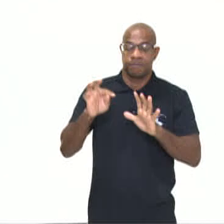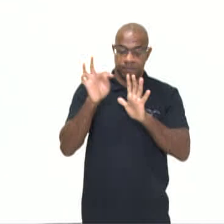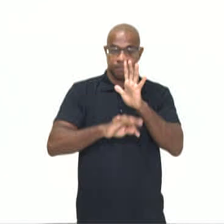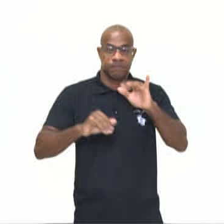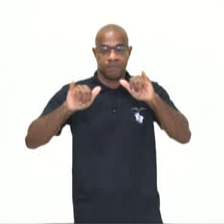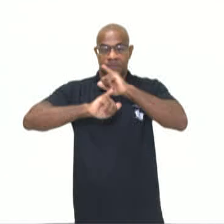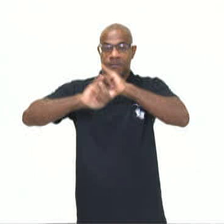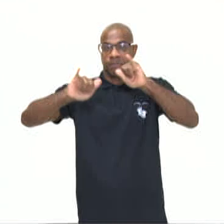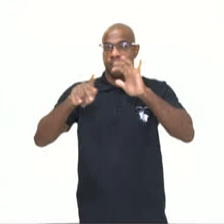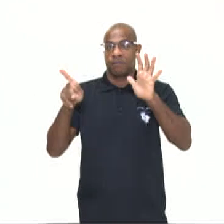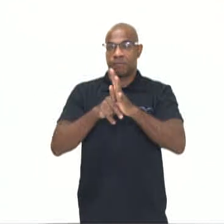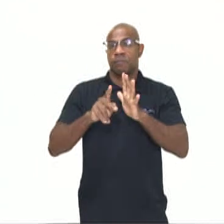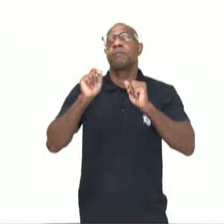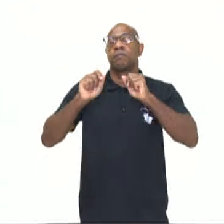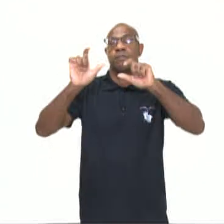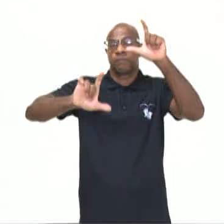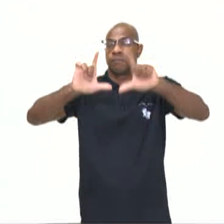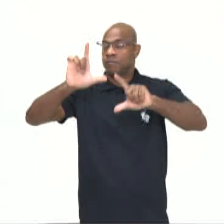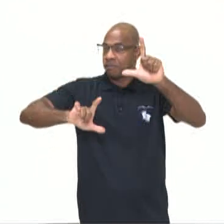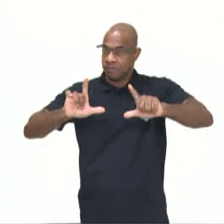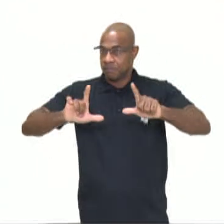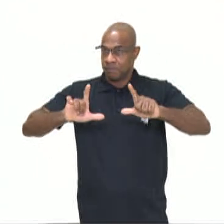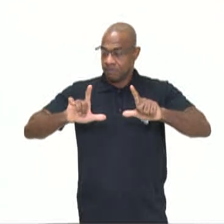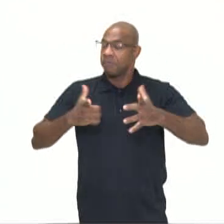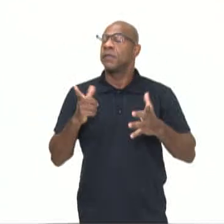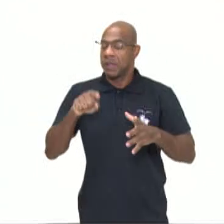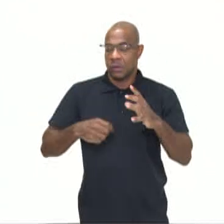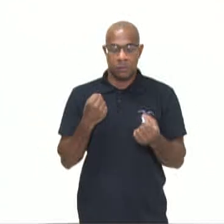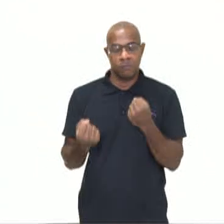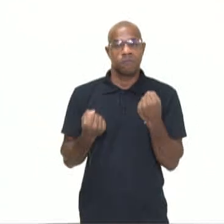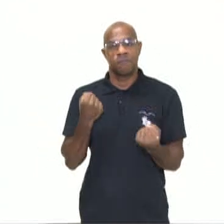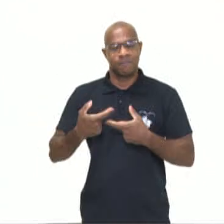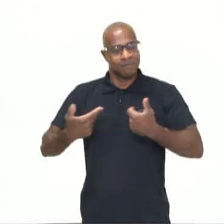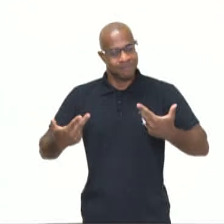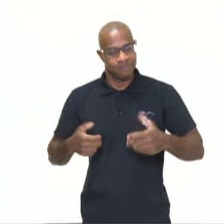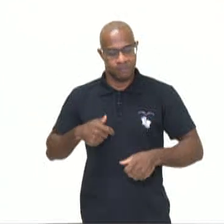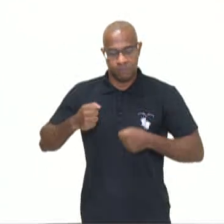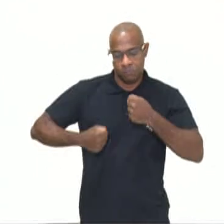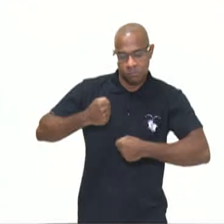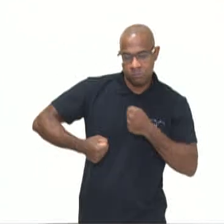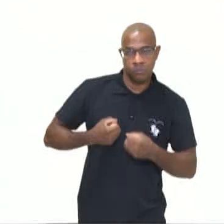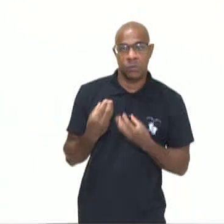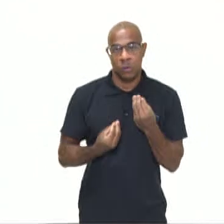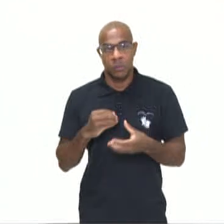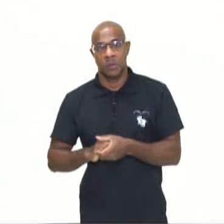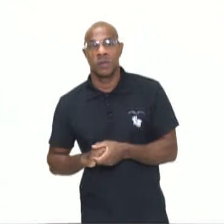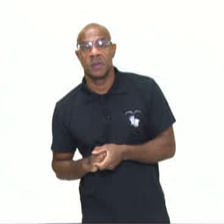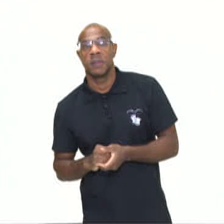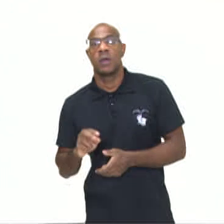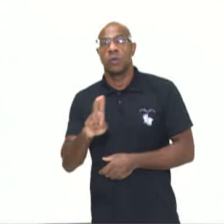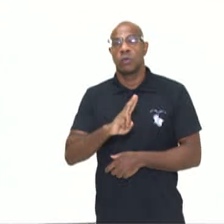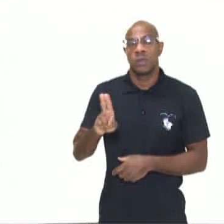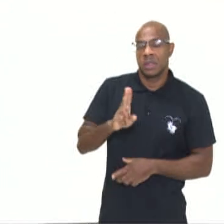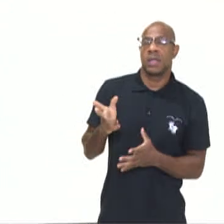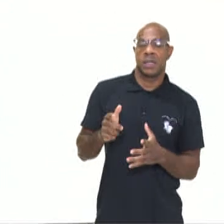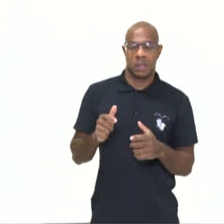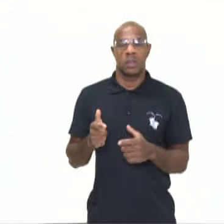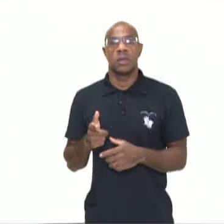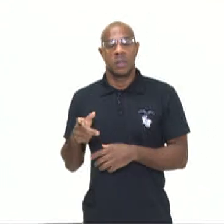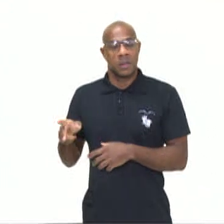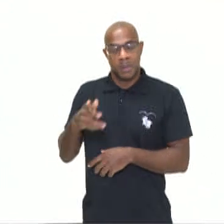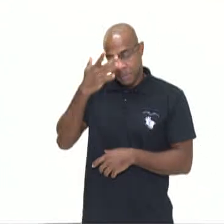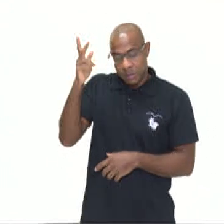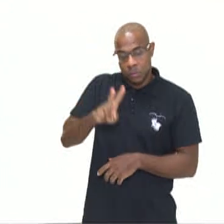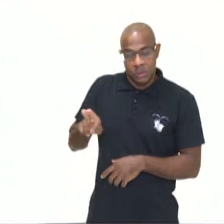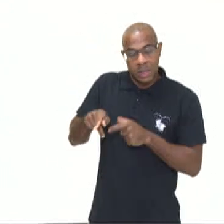de TV, com informações sobre atividades físicas. Ao se dirigir ao espectador, utiliza verbos que indicam a ação, porque